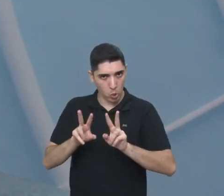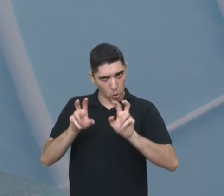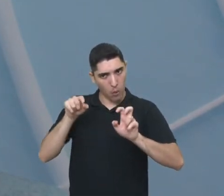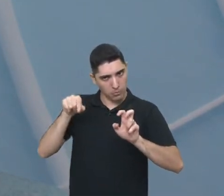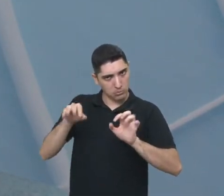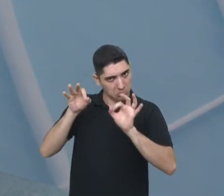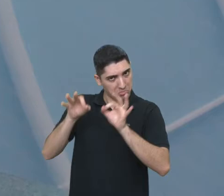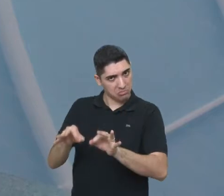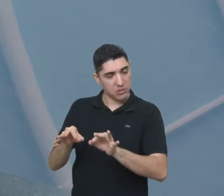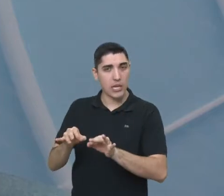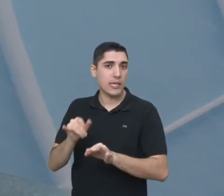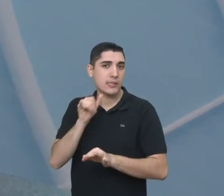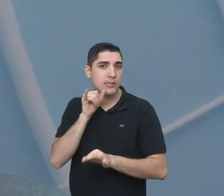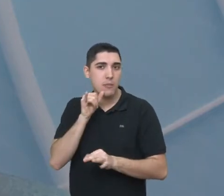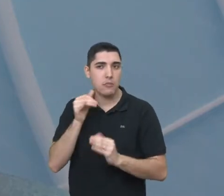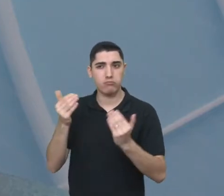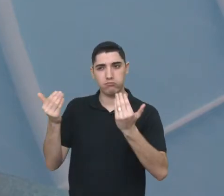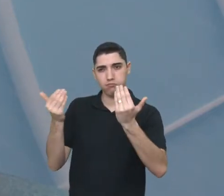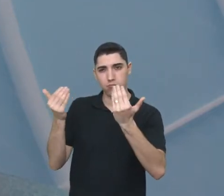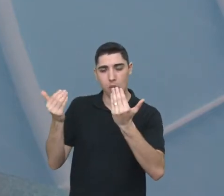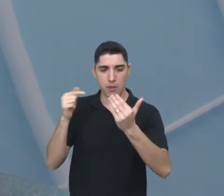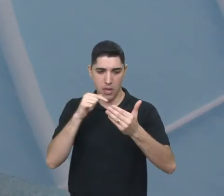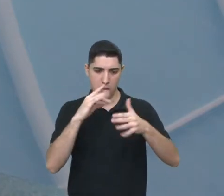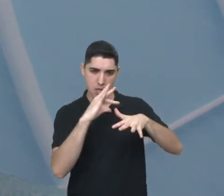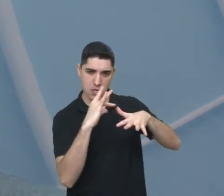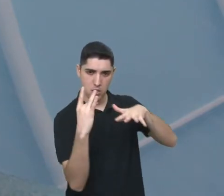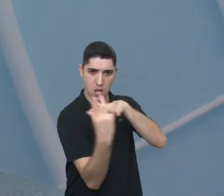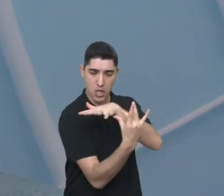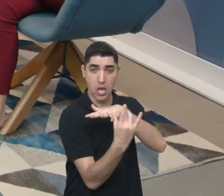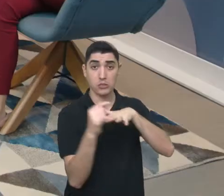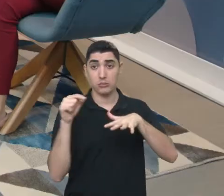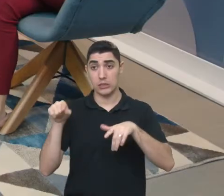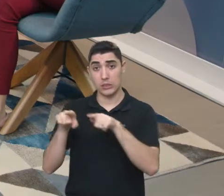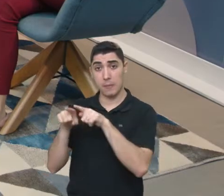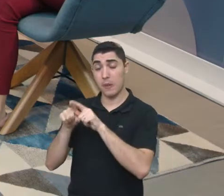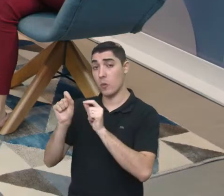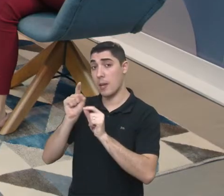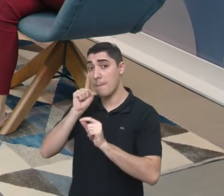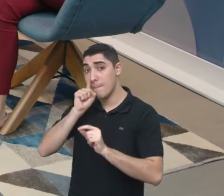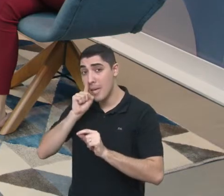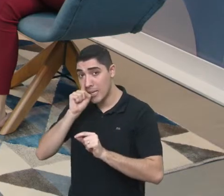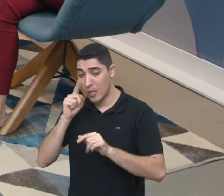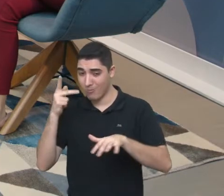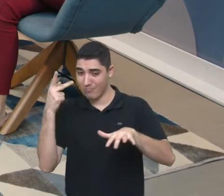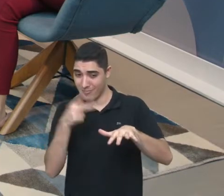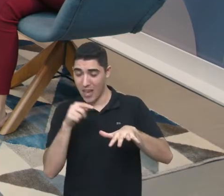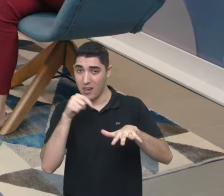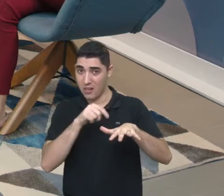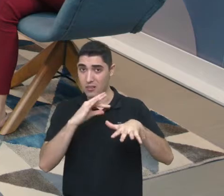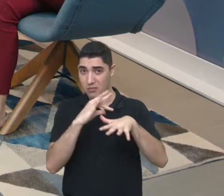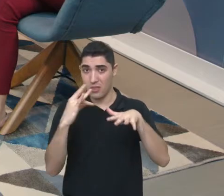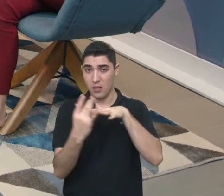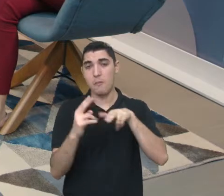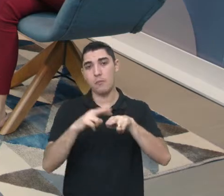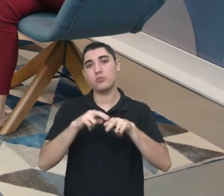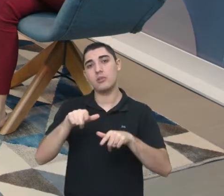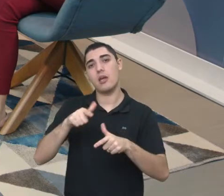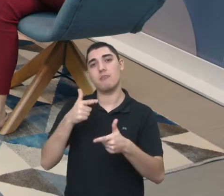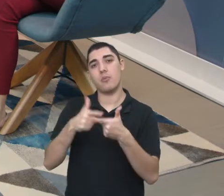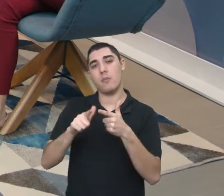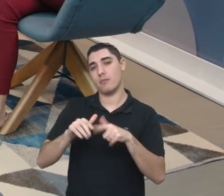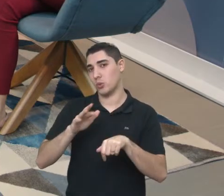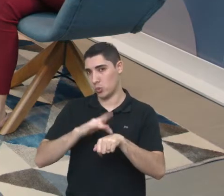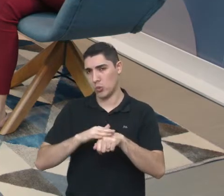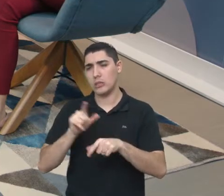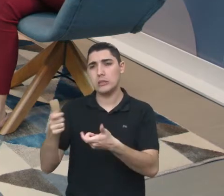né? Fez um paralelo ali das redes sociais, os perigos dela para essa doença.